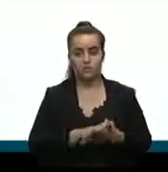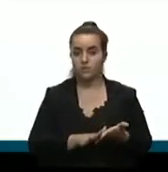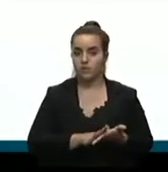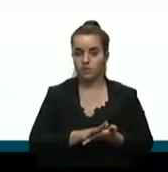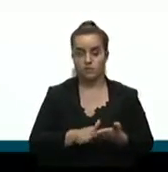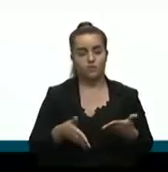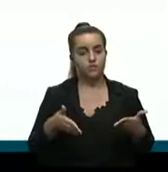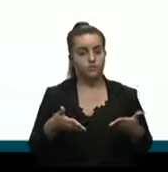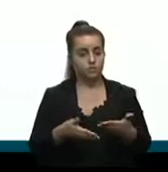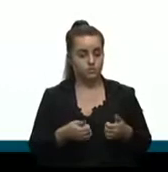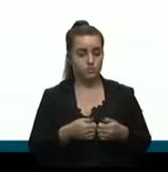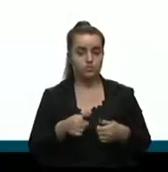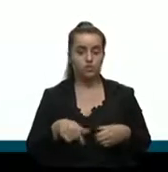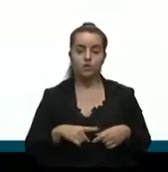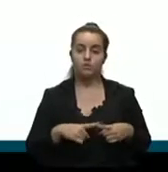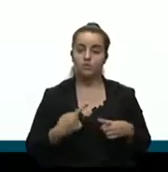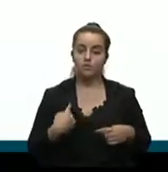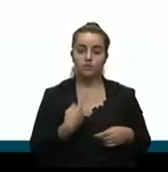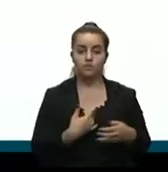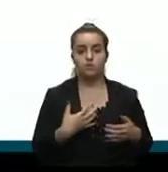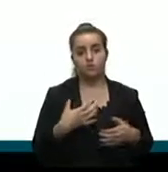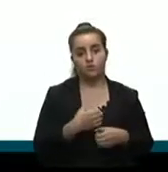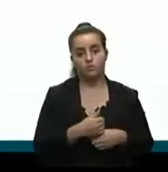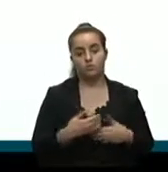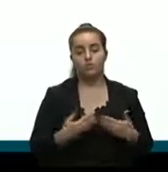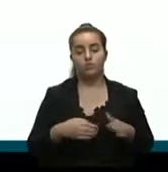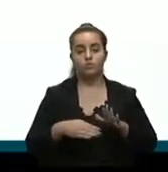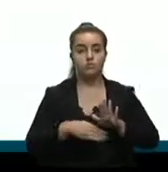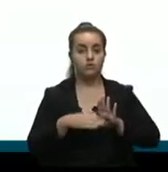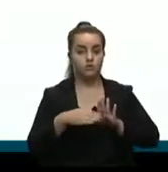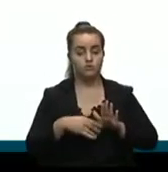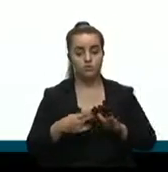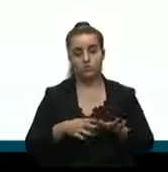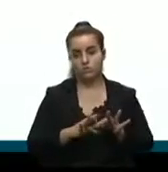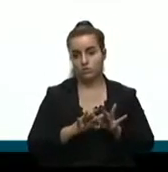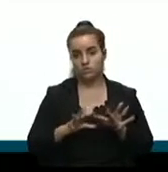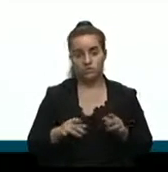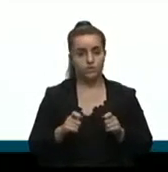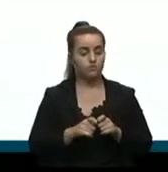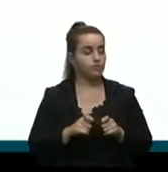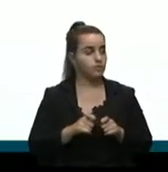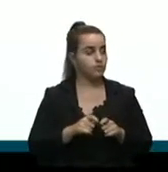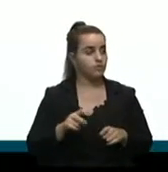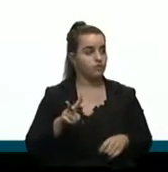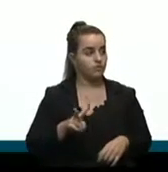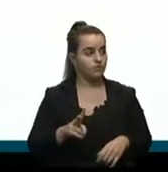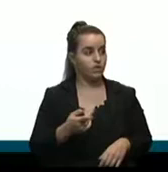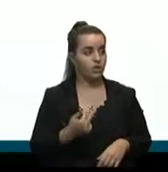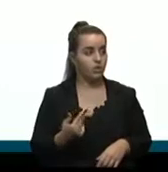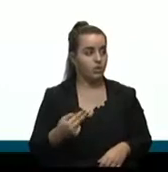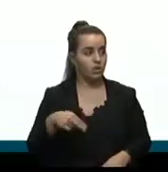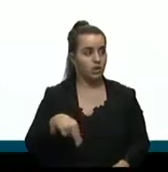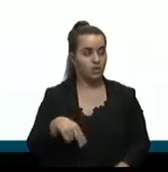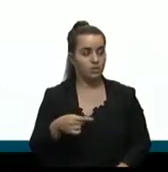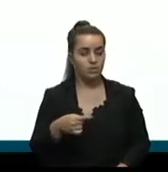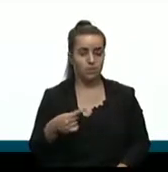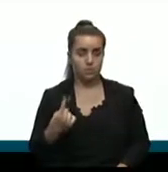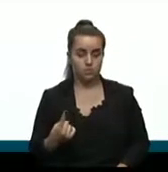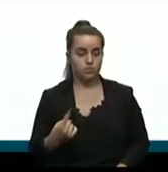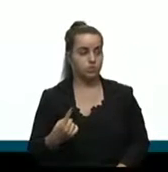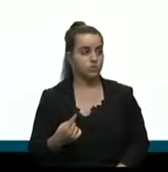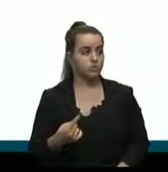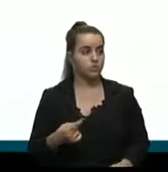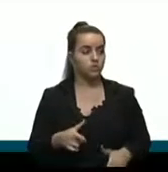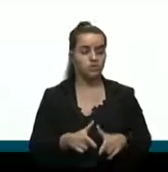momento. Mas nós calculamos os graus de liberdade, fazendo V igual a N menos 1.